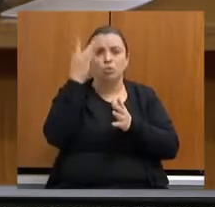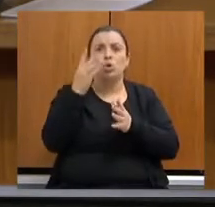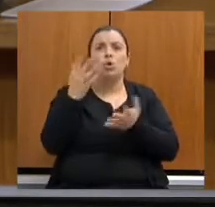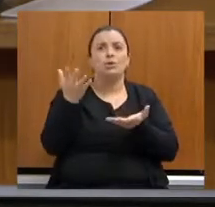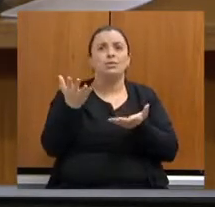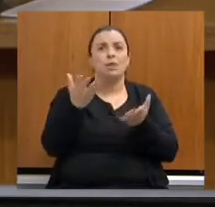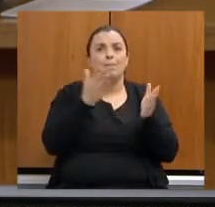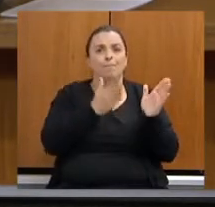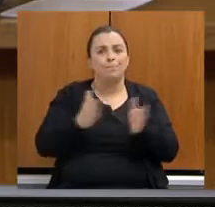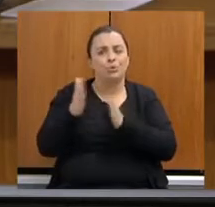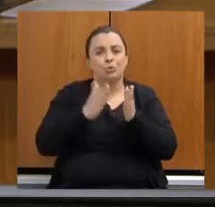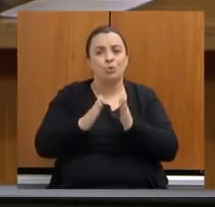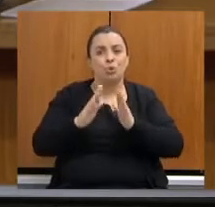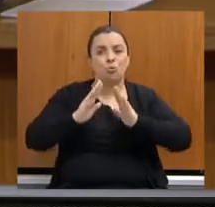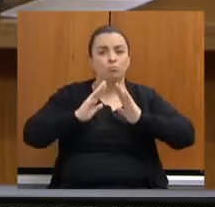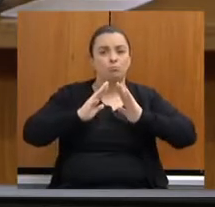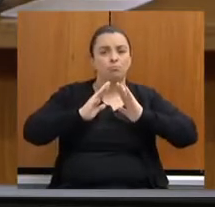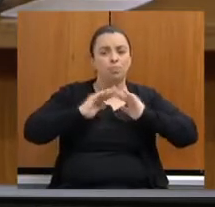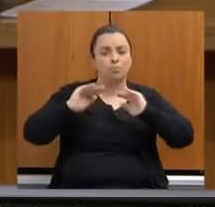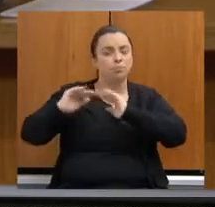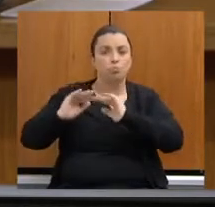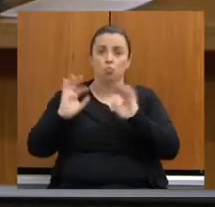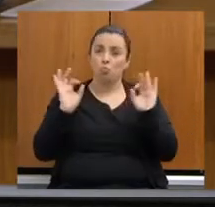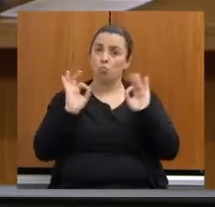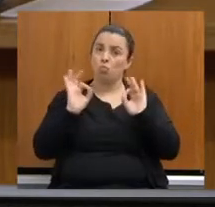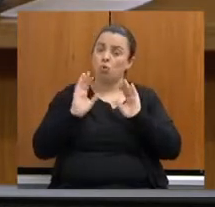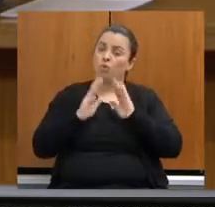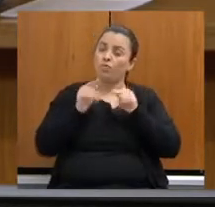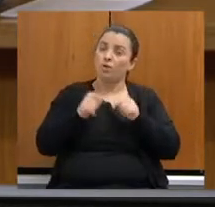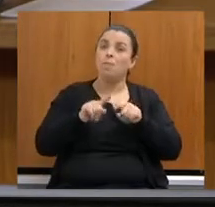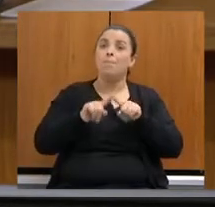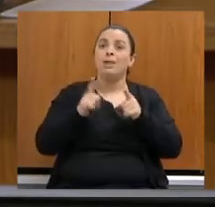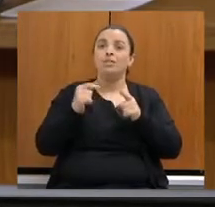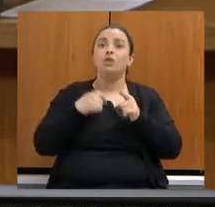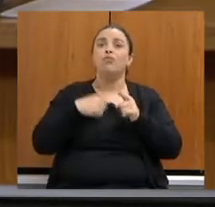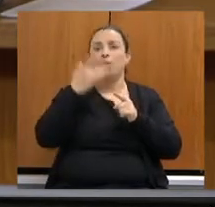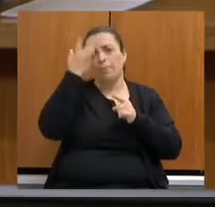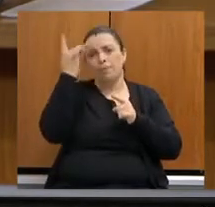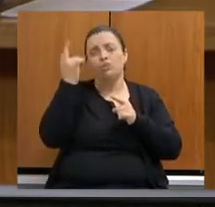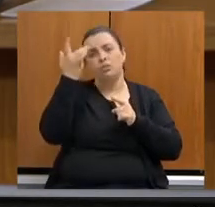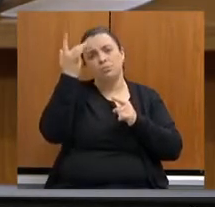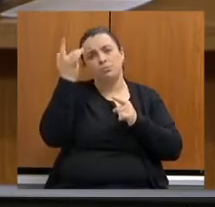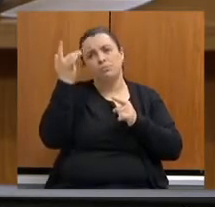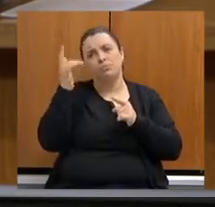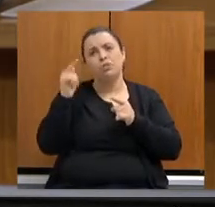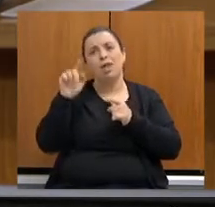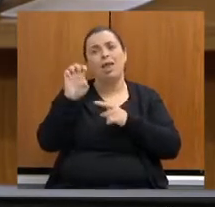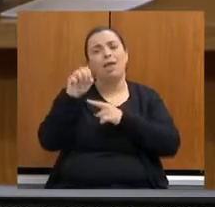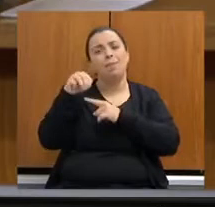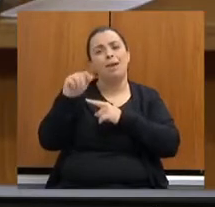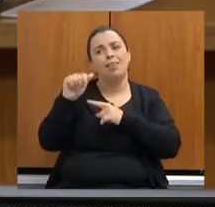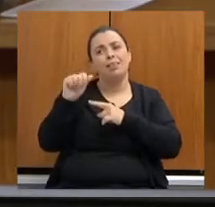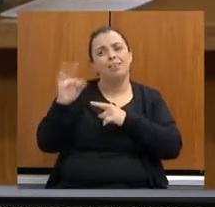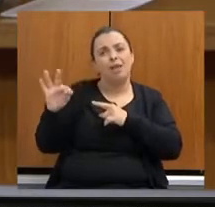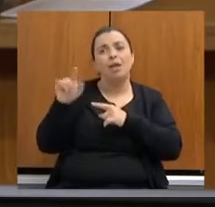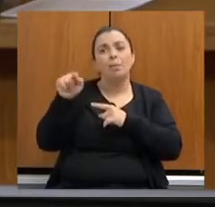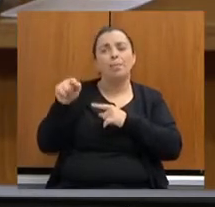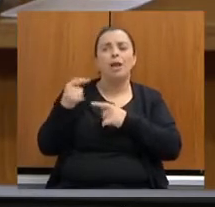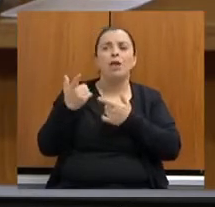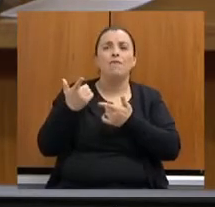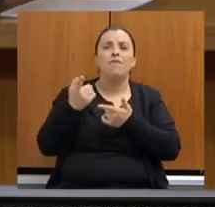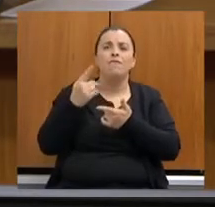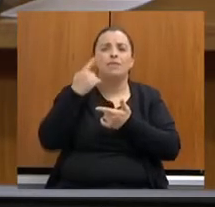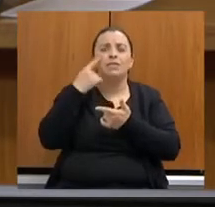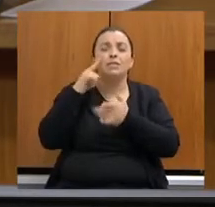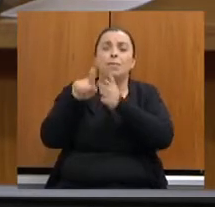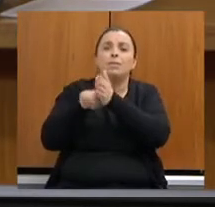pedir em matéria que estava na ponta para fazer esse levantamento de necessidade de novas energias elétricas nas